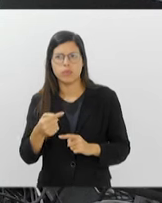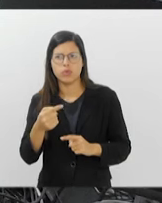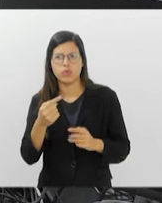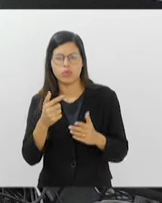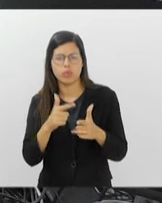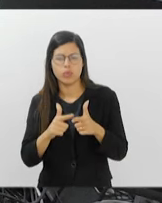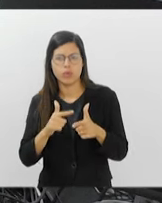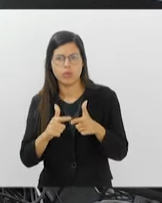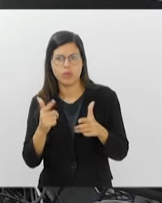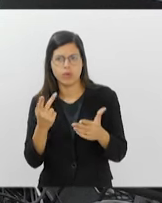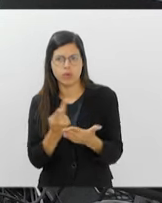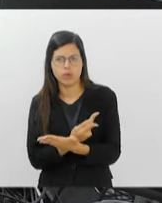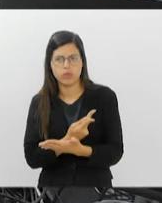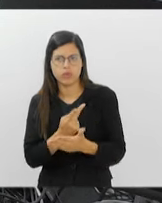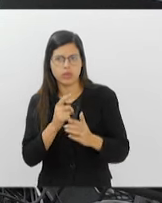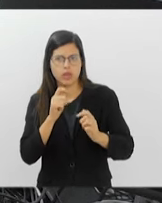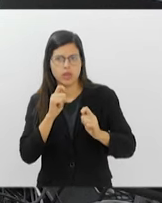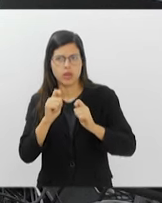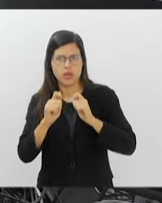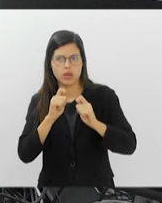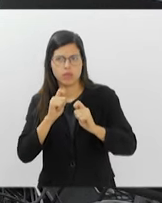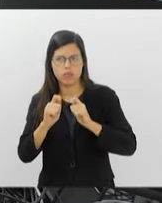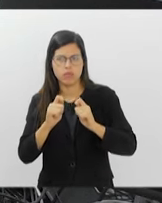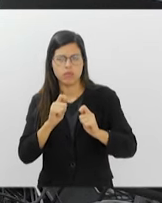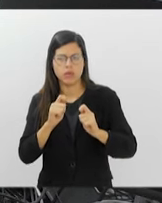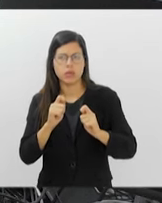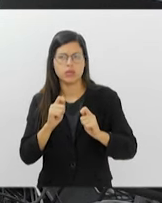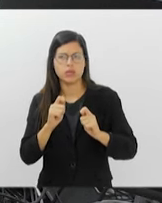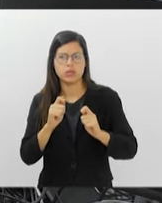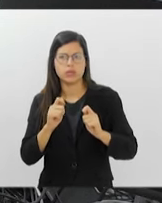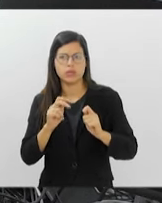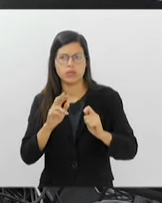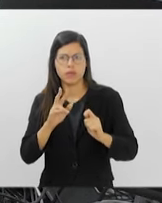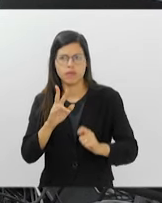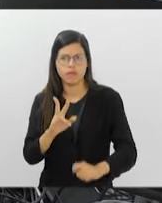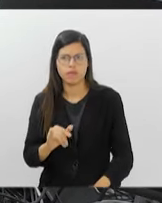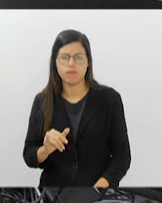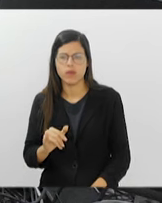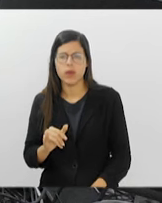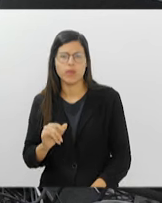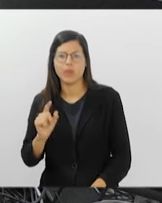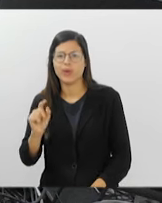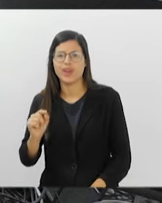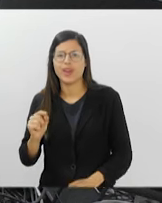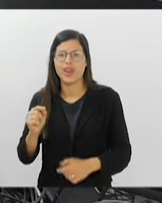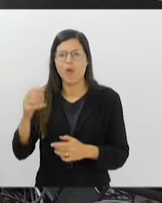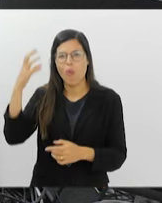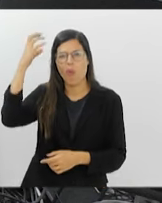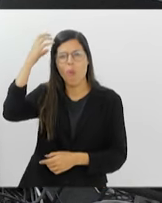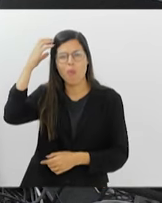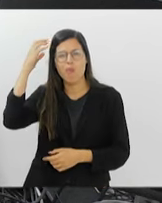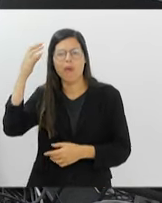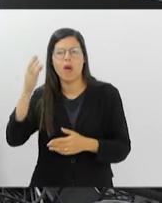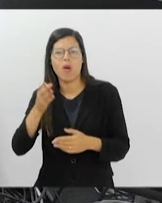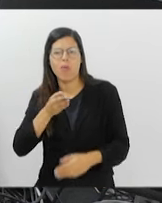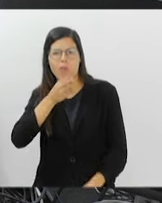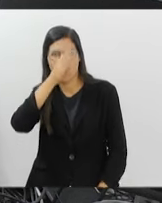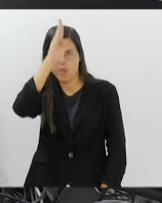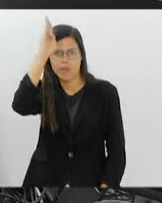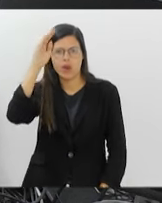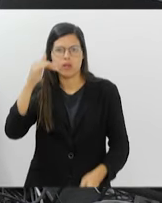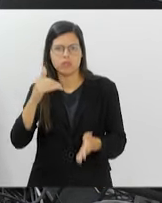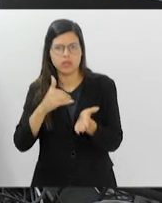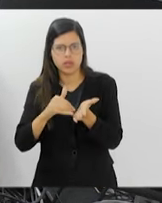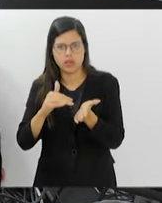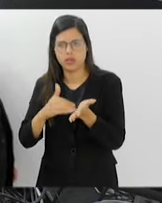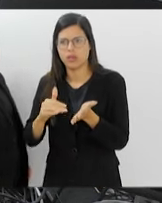a imprensa vai satanizar demonizar o bombeiro demonizar a assembleia relativa que não fiscalizou a secretaria